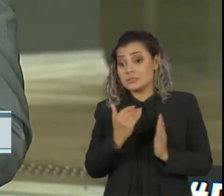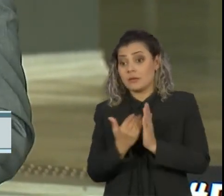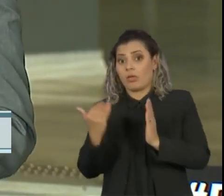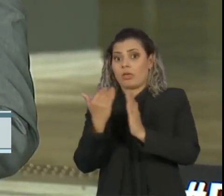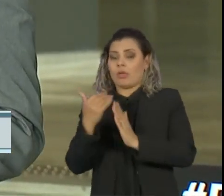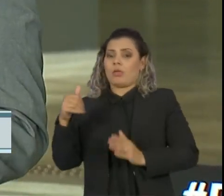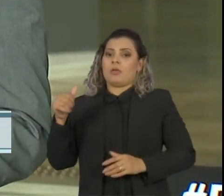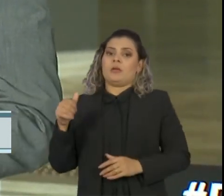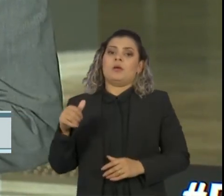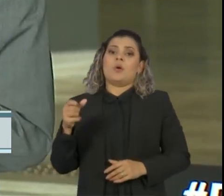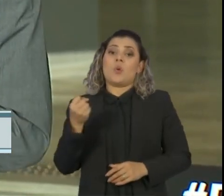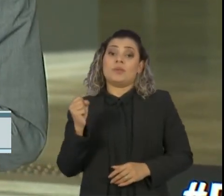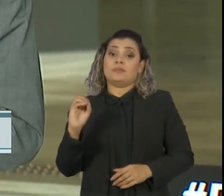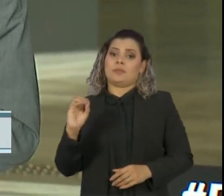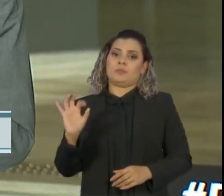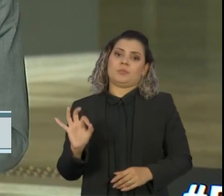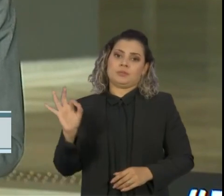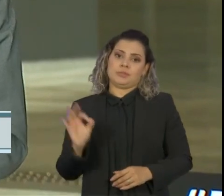uma taxa de ocupação.